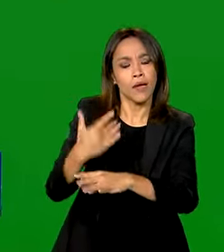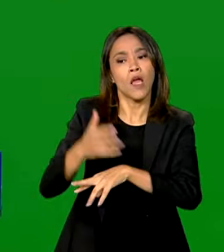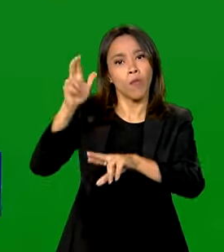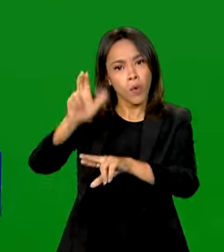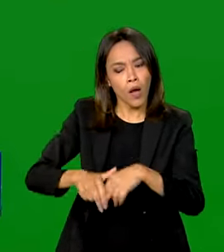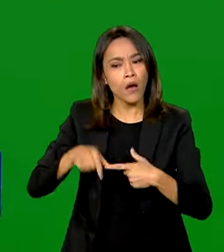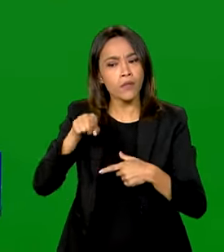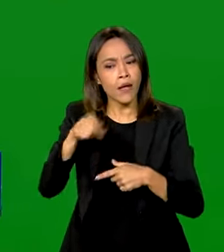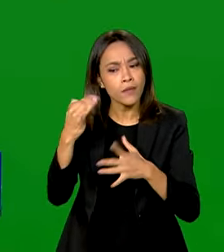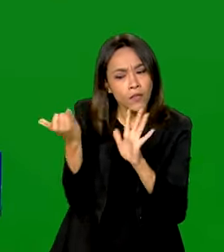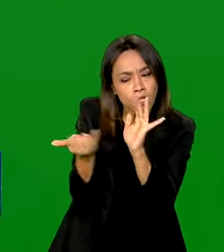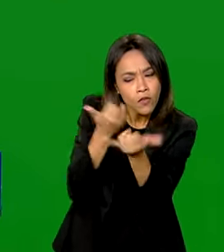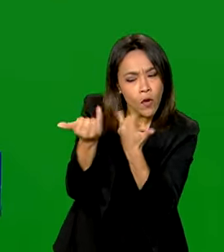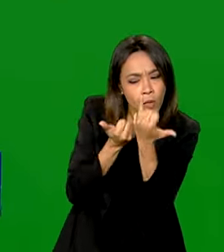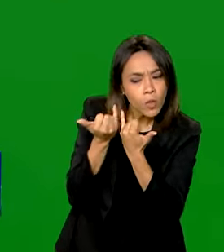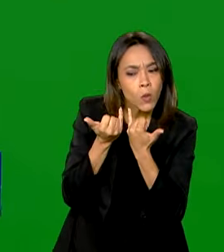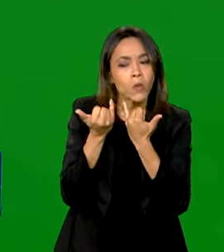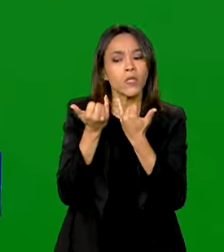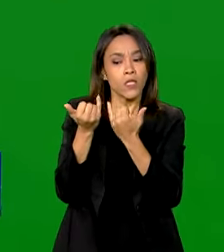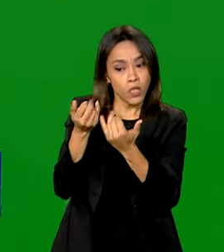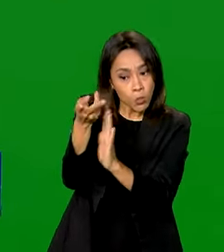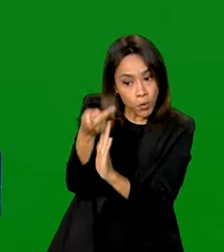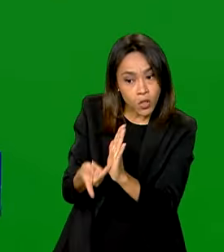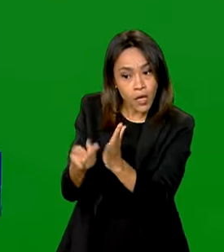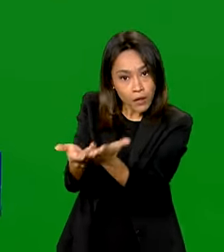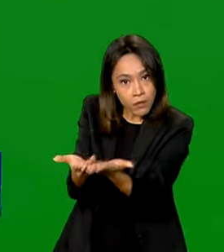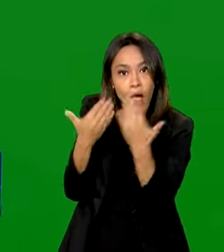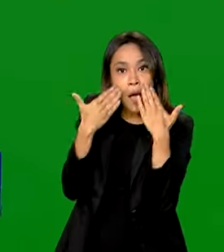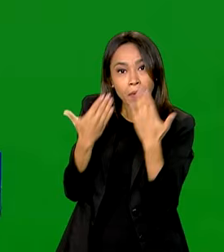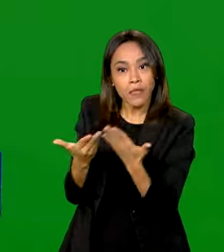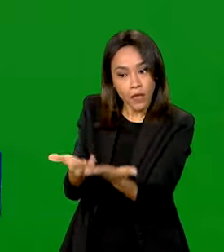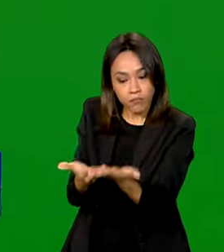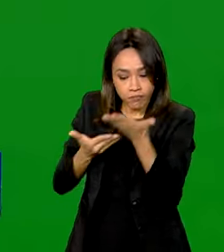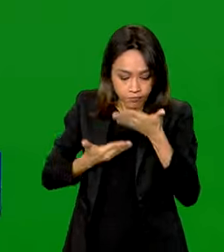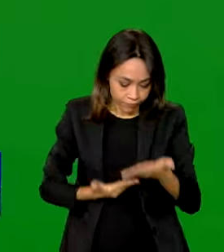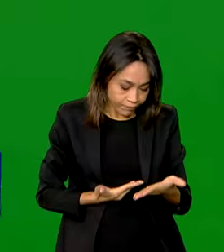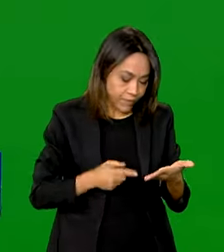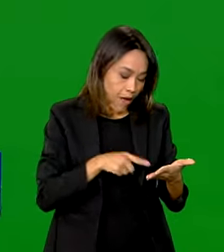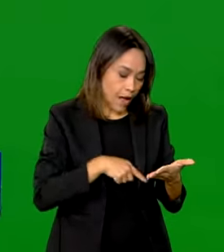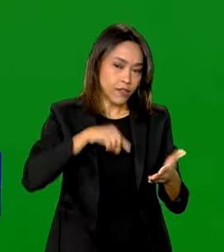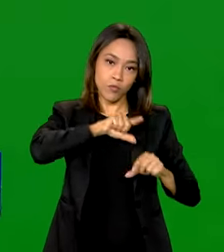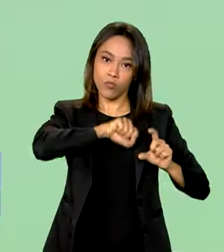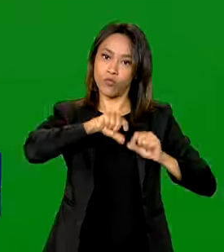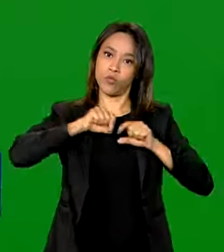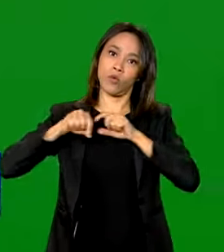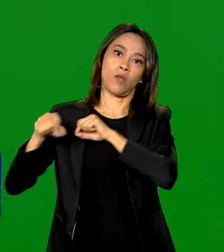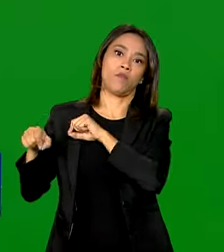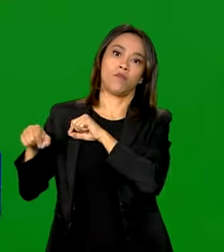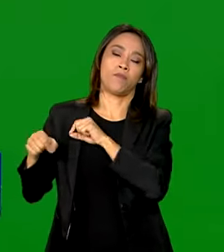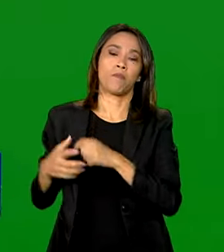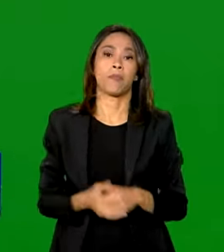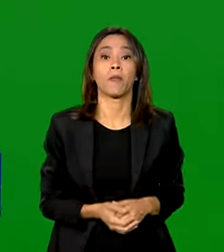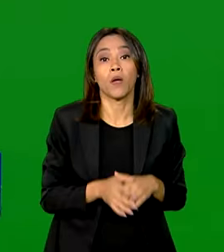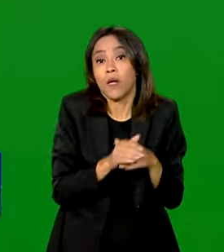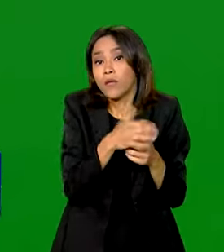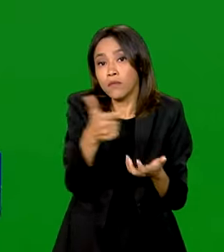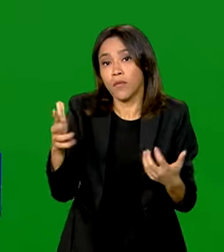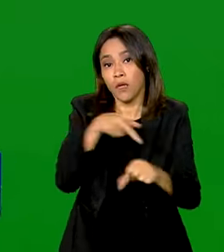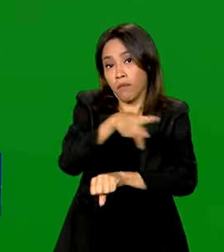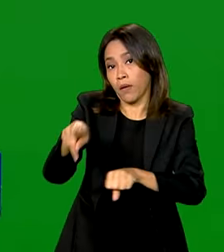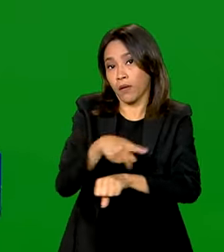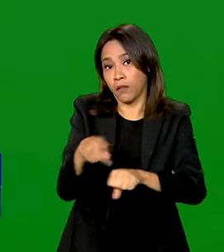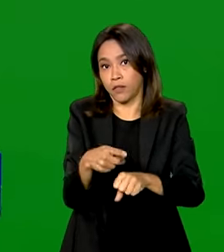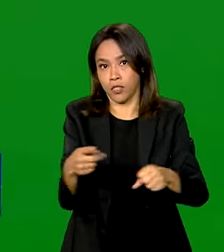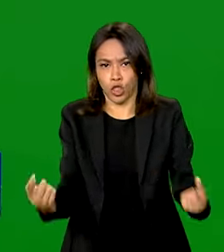nos problemas e nos projetos apresentados pelos prefeitos que eles são selecionados. Não tem país rico com cidade